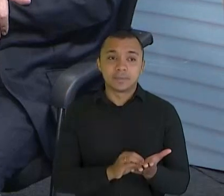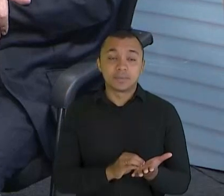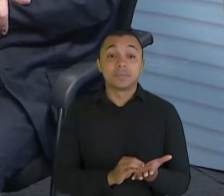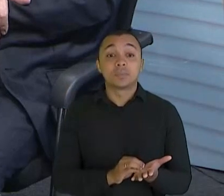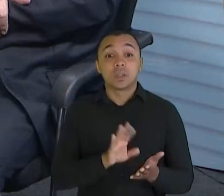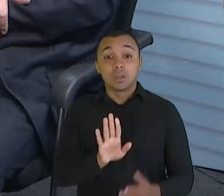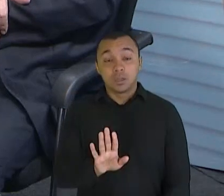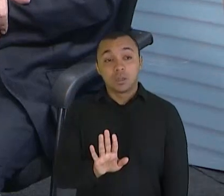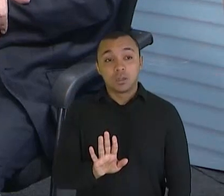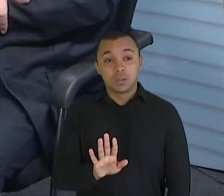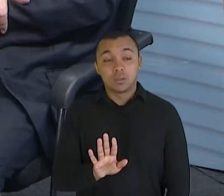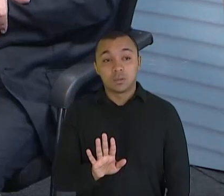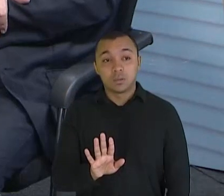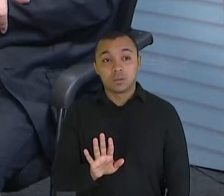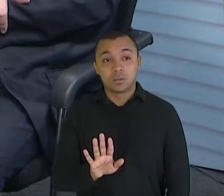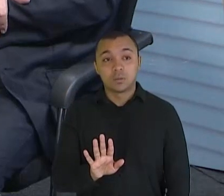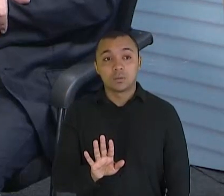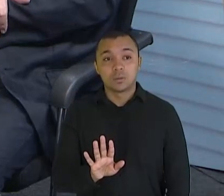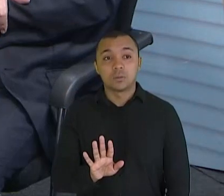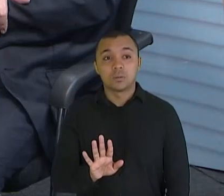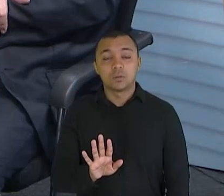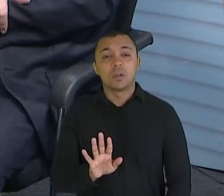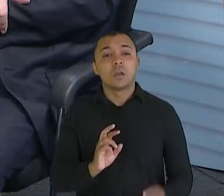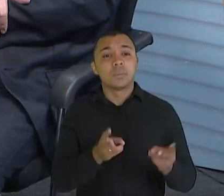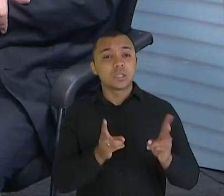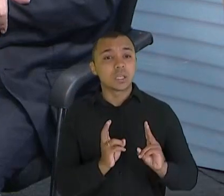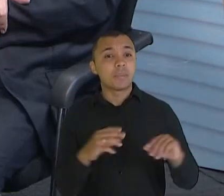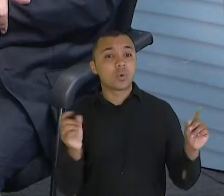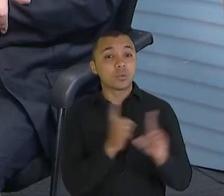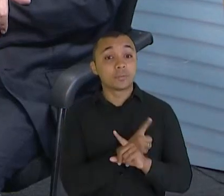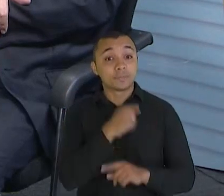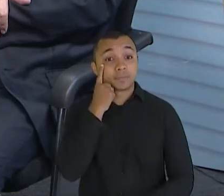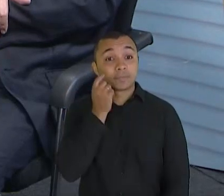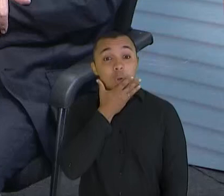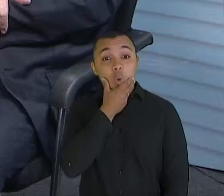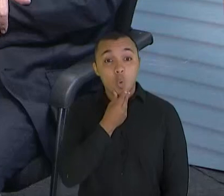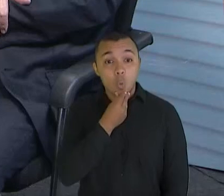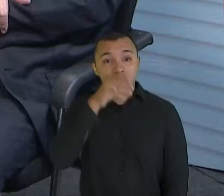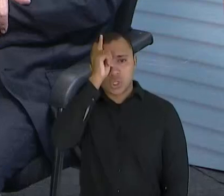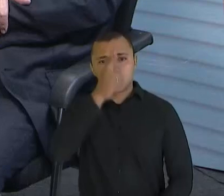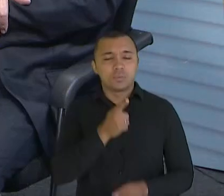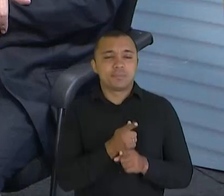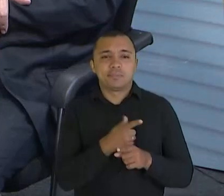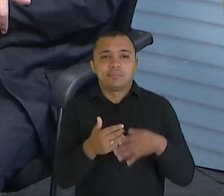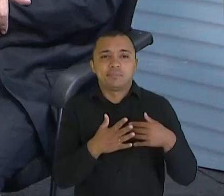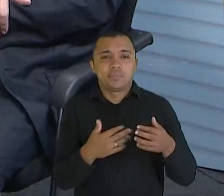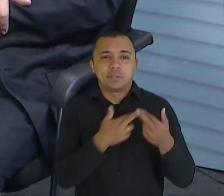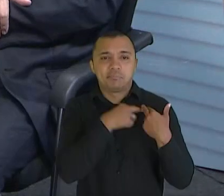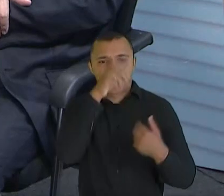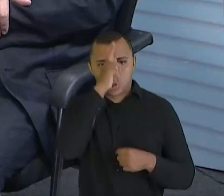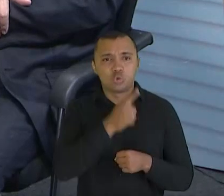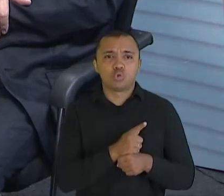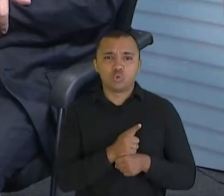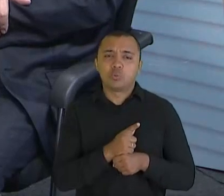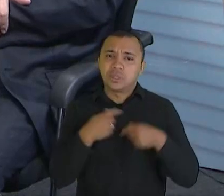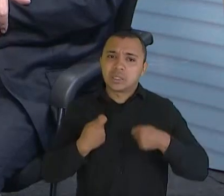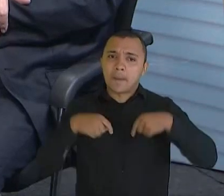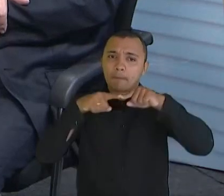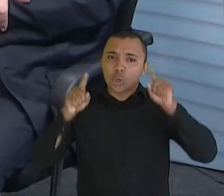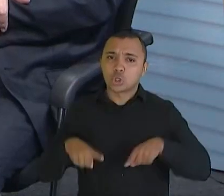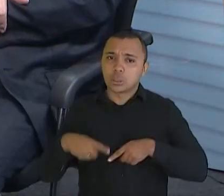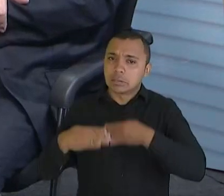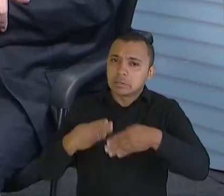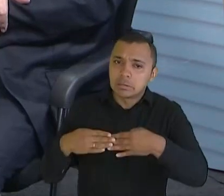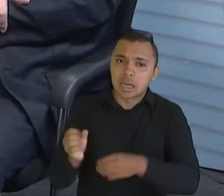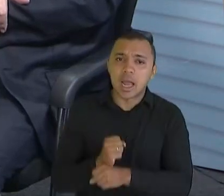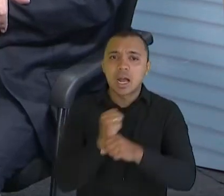ele essa é uma contradição, né? O gestor, ele sabe que ele precisa ter atitudes de longo prazo, só que tem uma pressão social